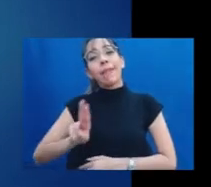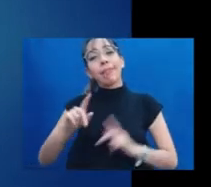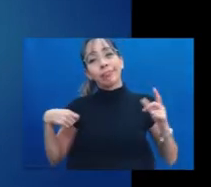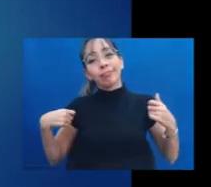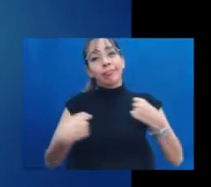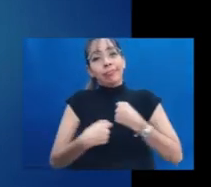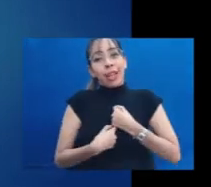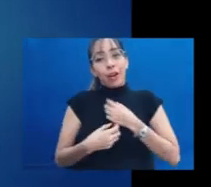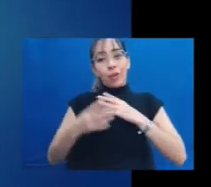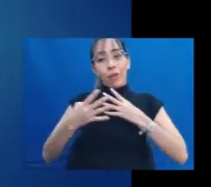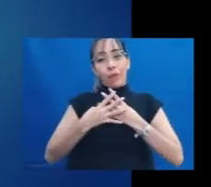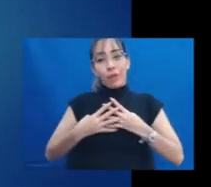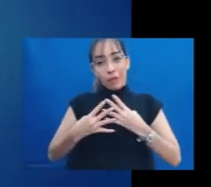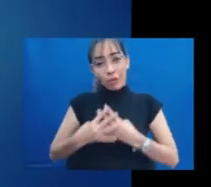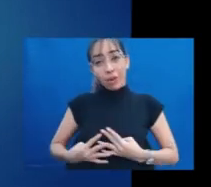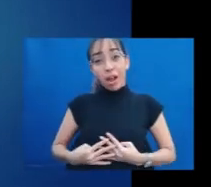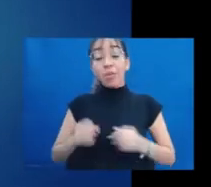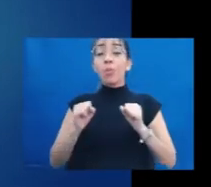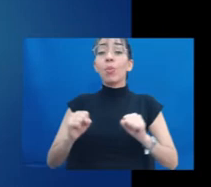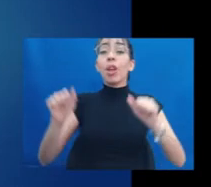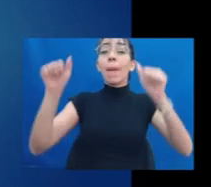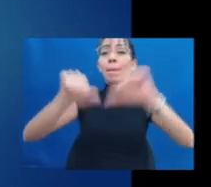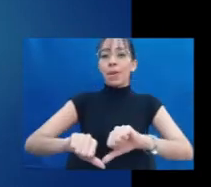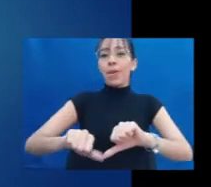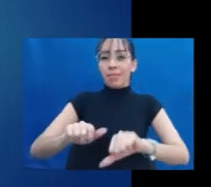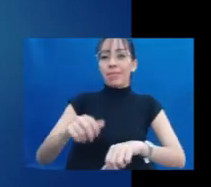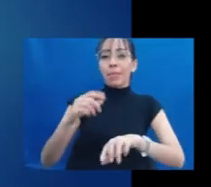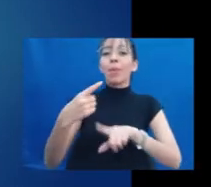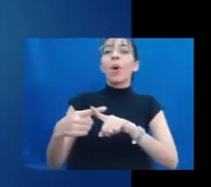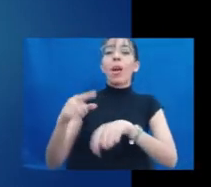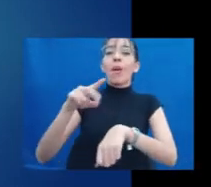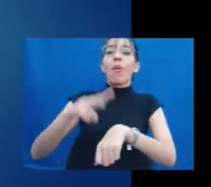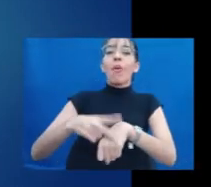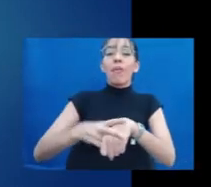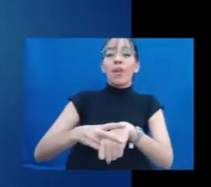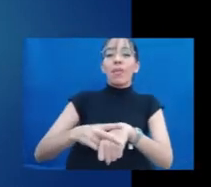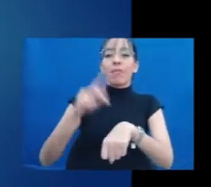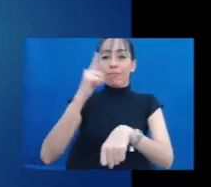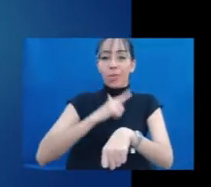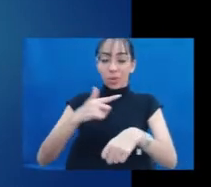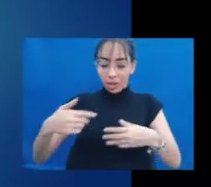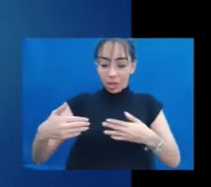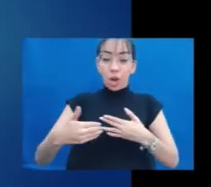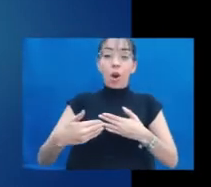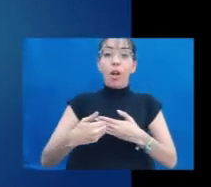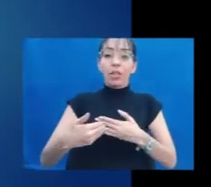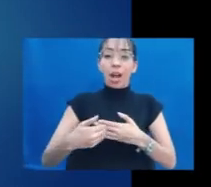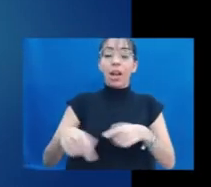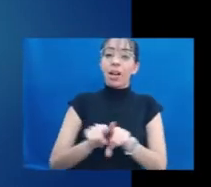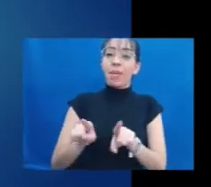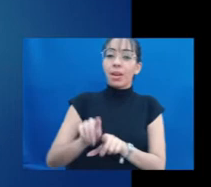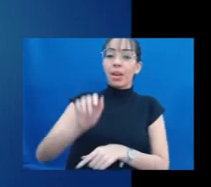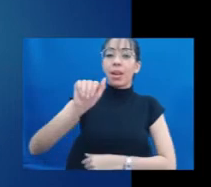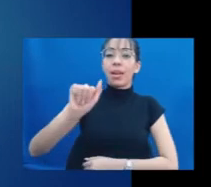um jaleco aí desse estilo, o dano poderia ser muito maior. Os estilhaços iam atravessar aí esses orifícios, né?